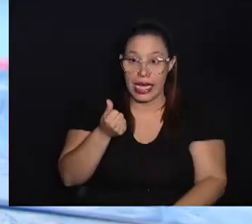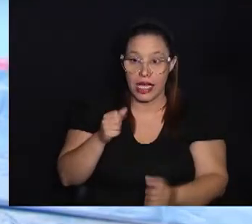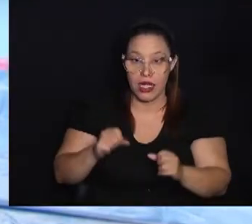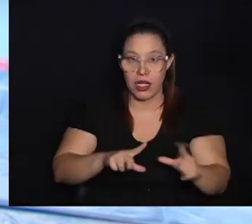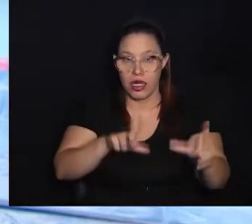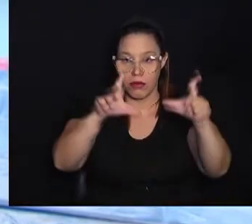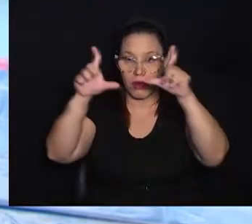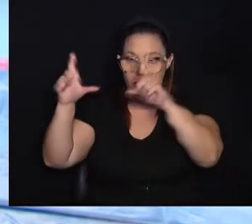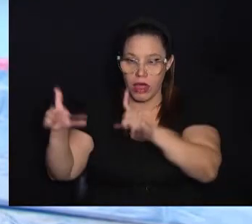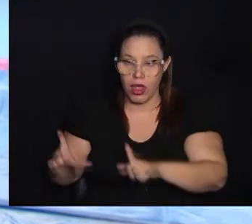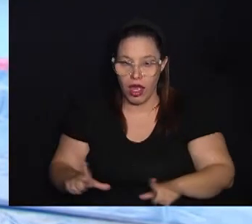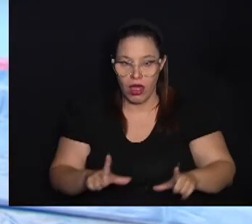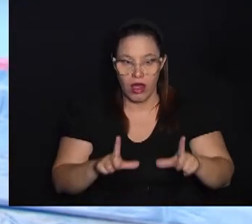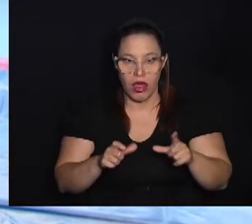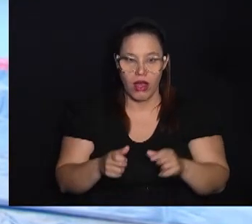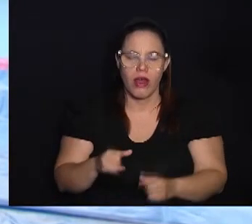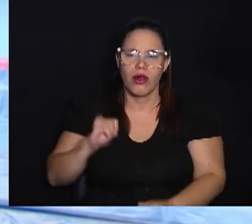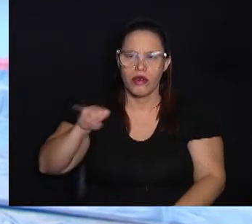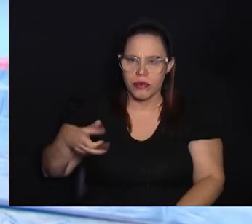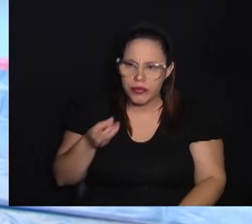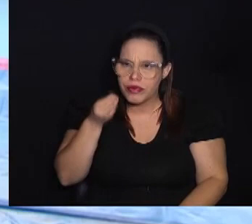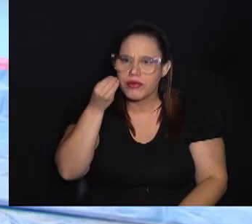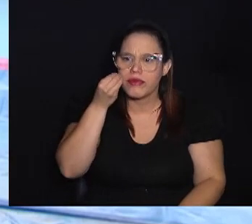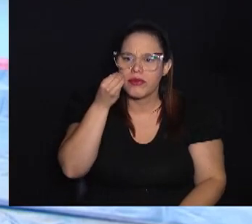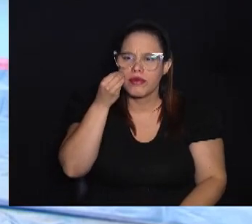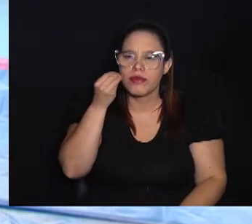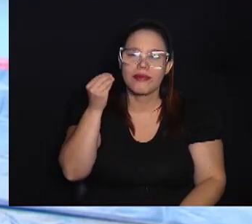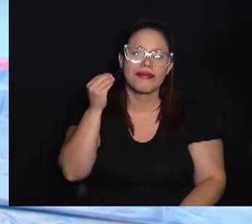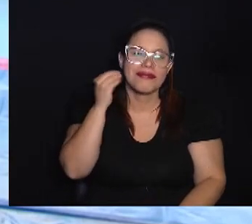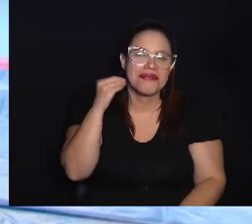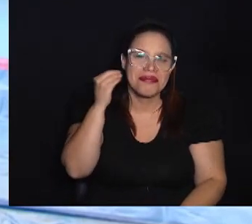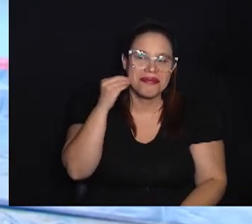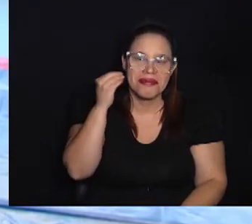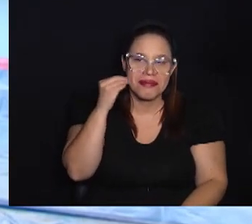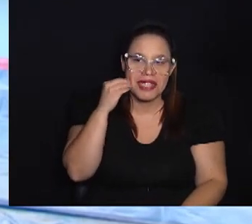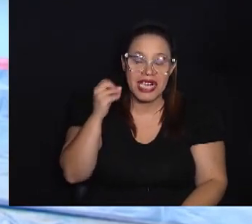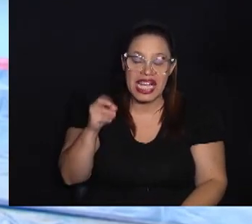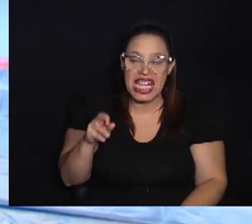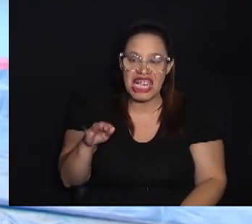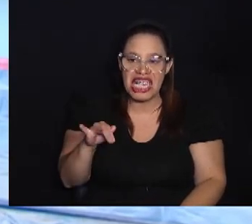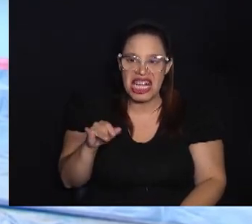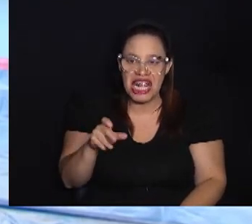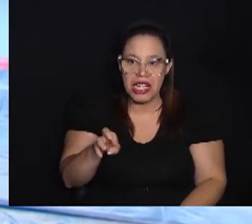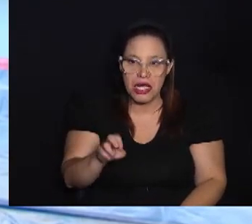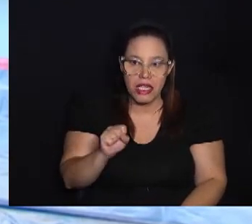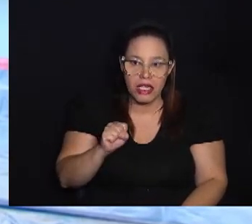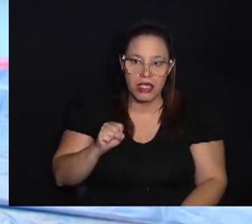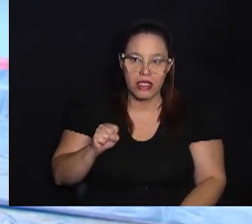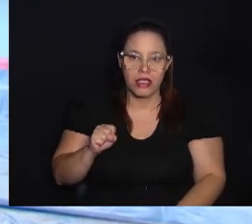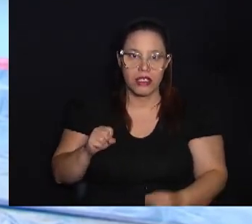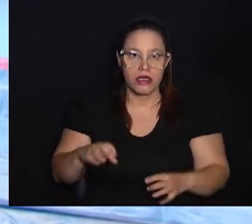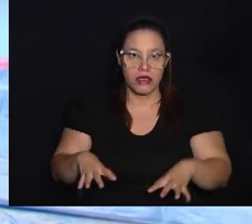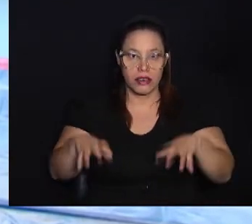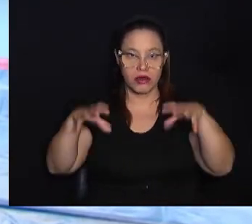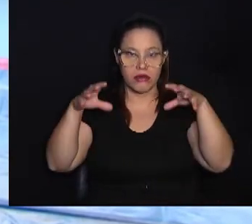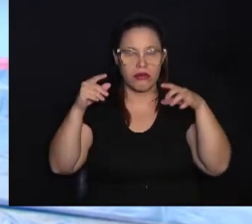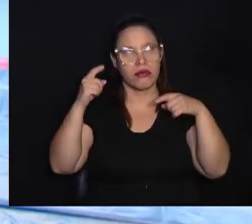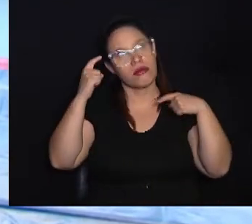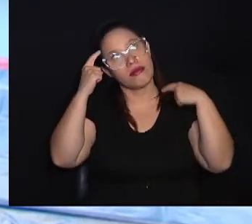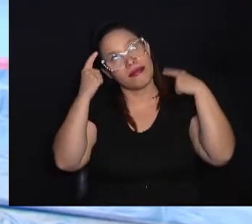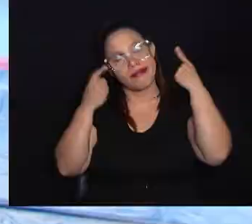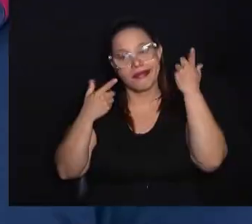espetáculos. Aqui você tem oportunidade para experimentar as técnicas circenses e ter as primeiras noções